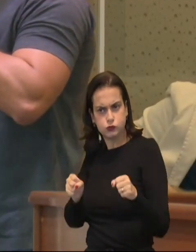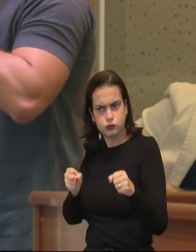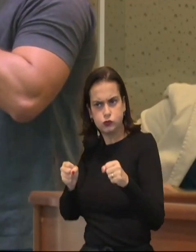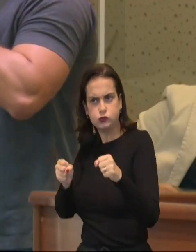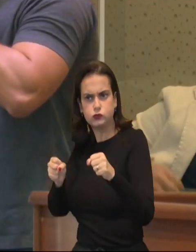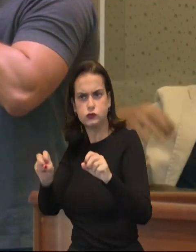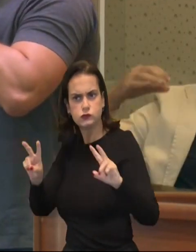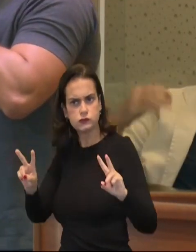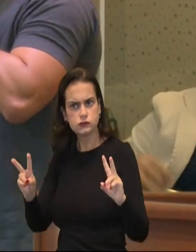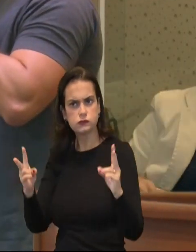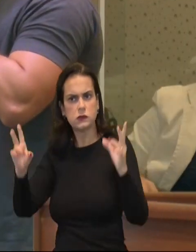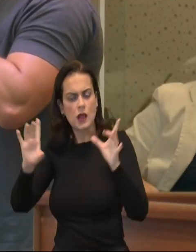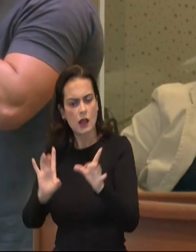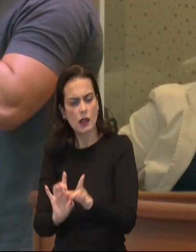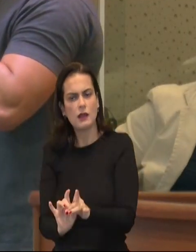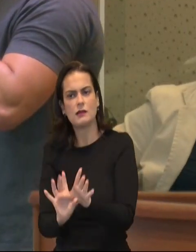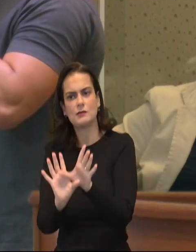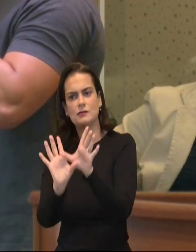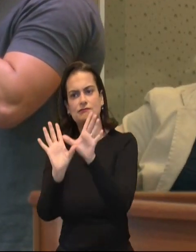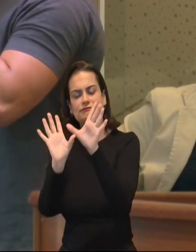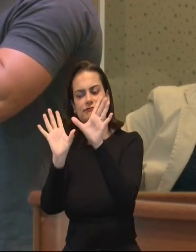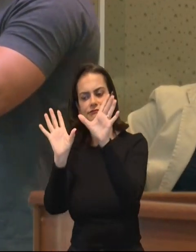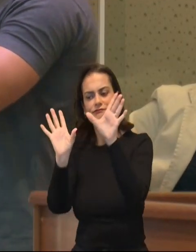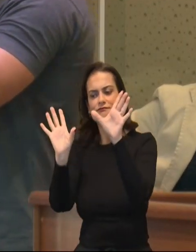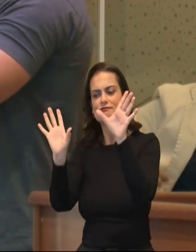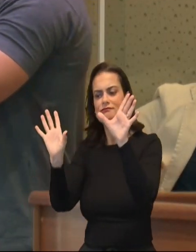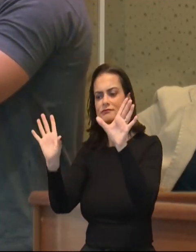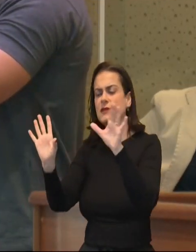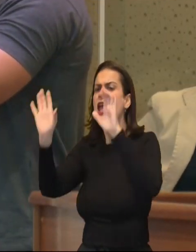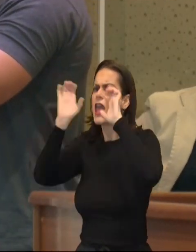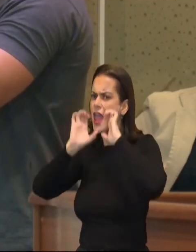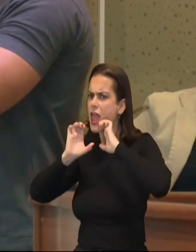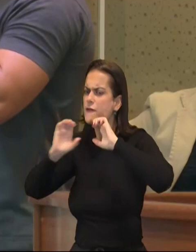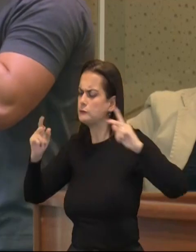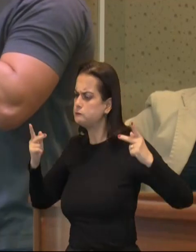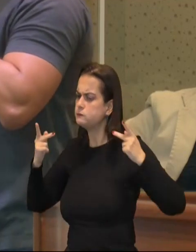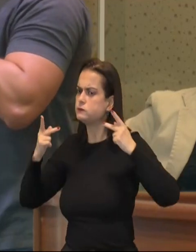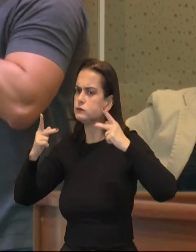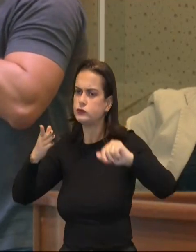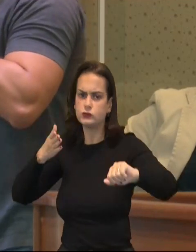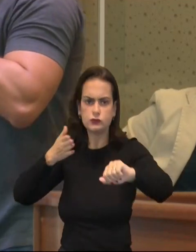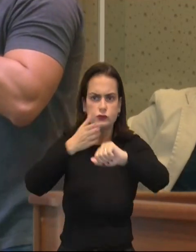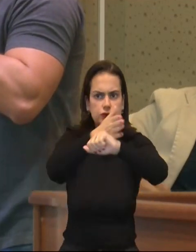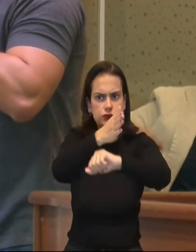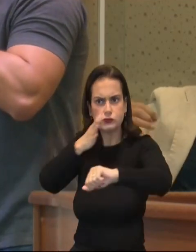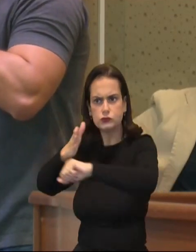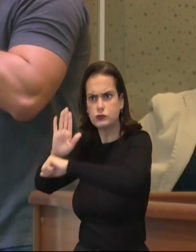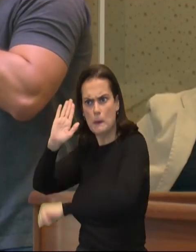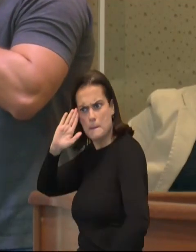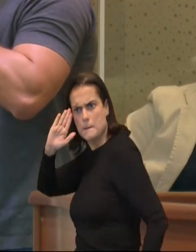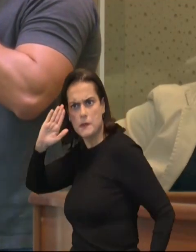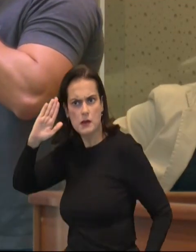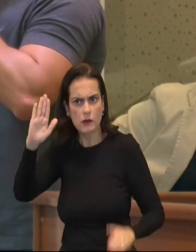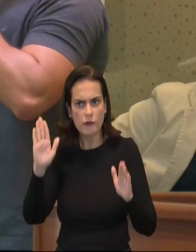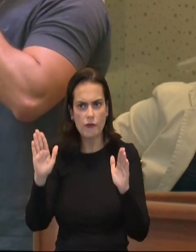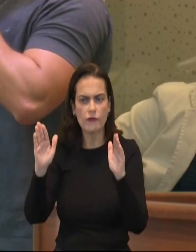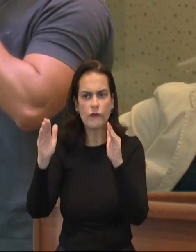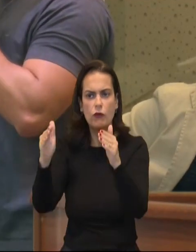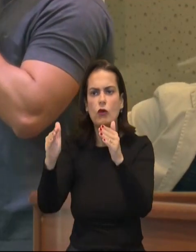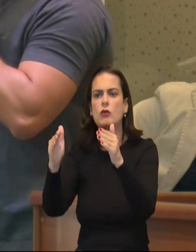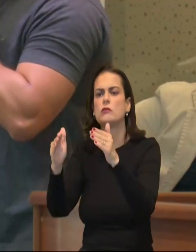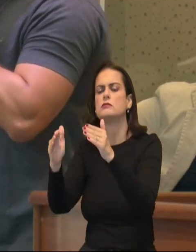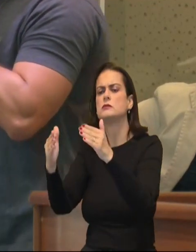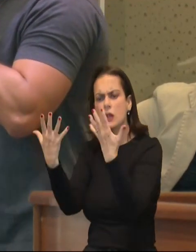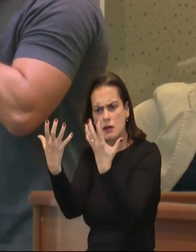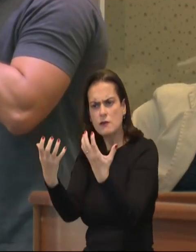levar liberdade, pregar o evangelho é prioridade. Vou